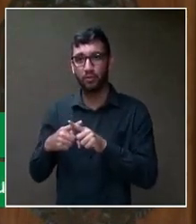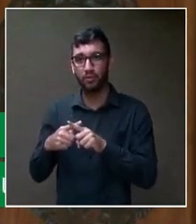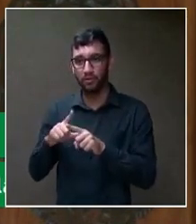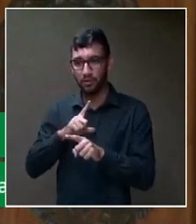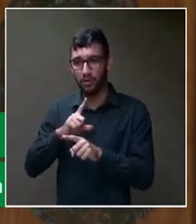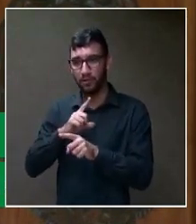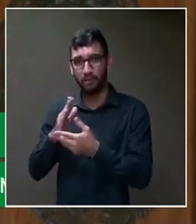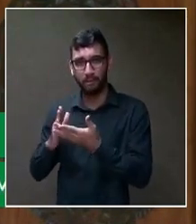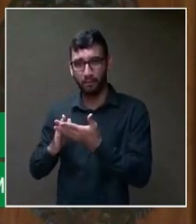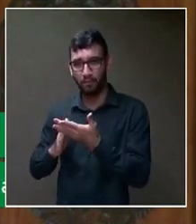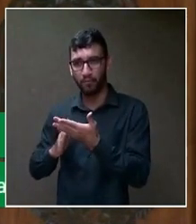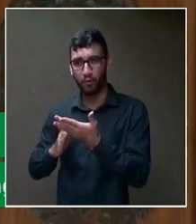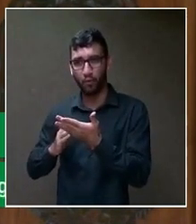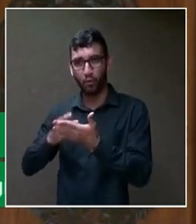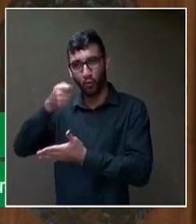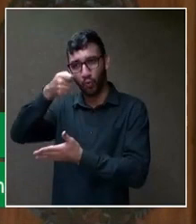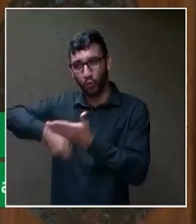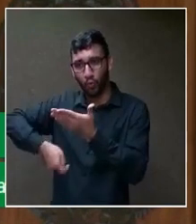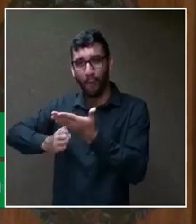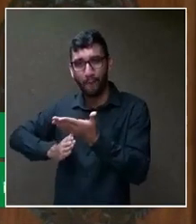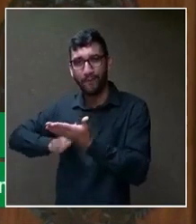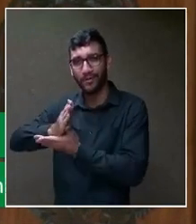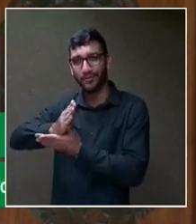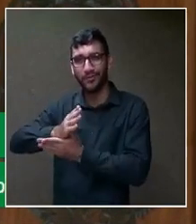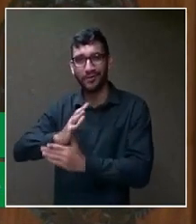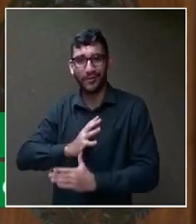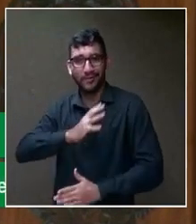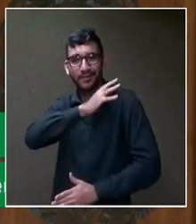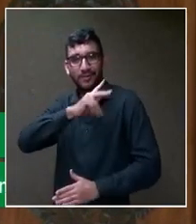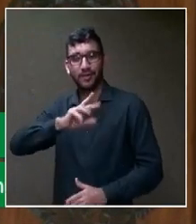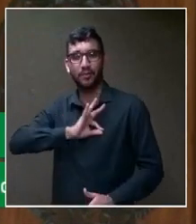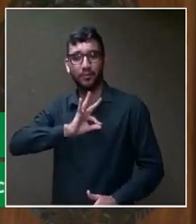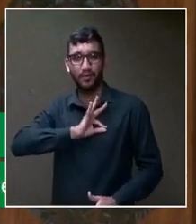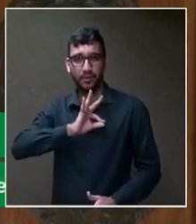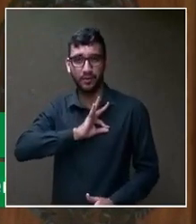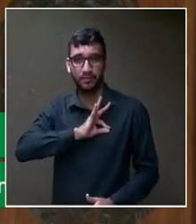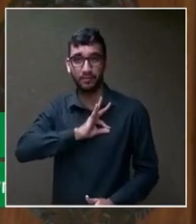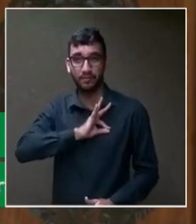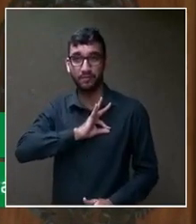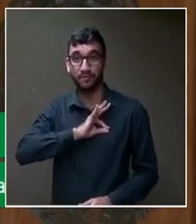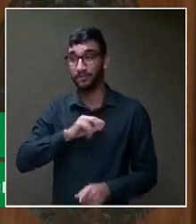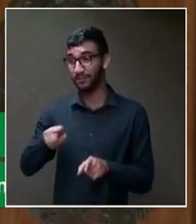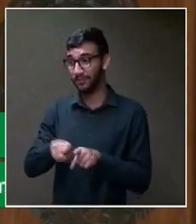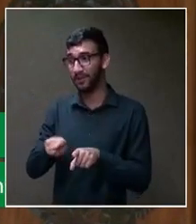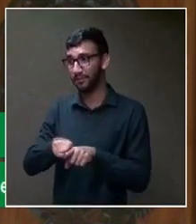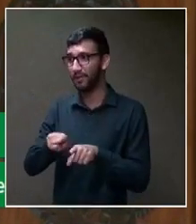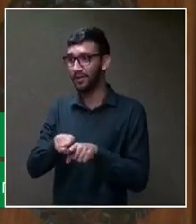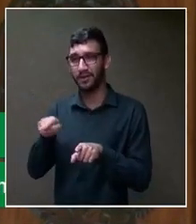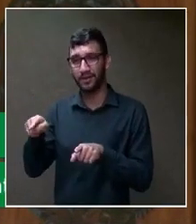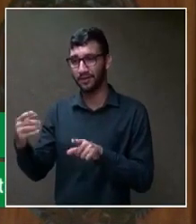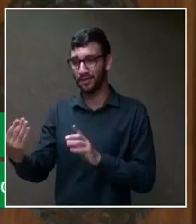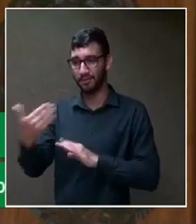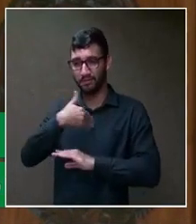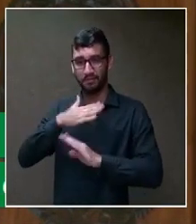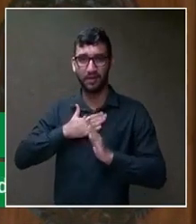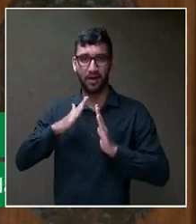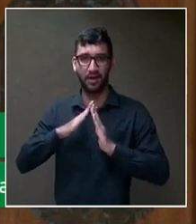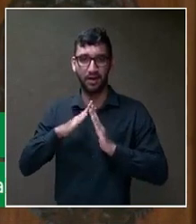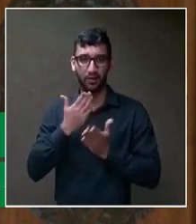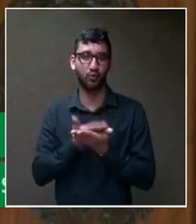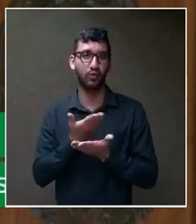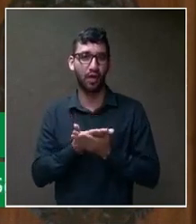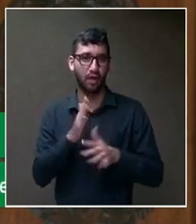Passou no concurso para sargento da Polícia Militar? Inclusive, ela ia em casa estudar, às vezes. Estudava